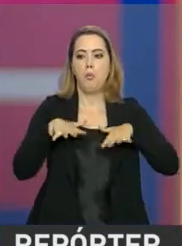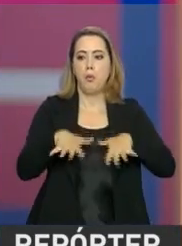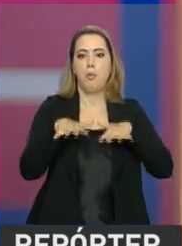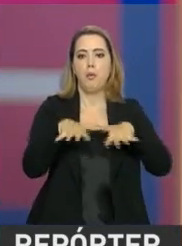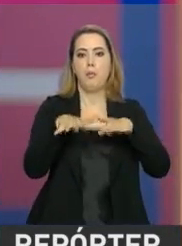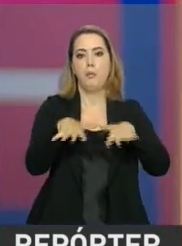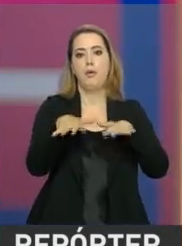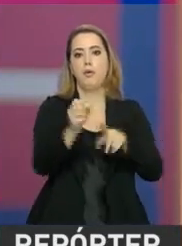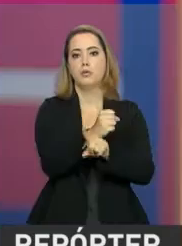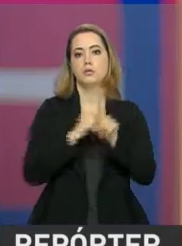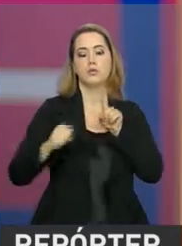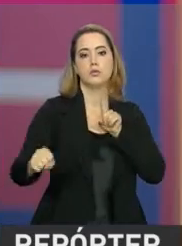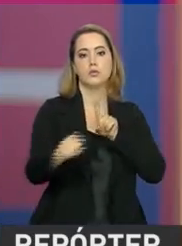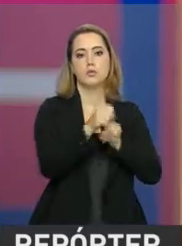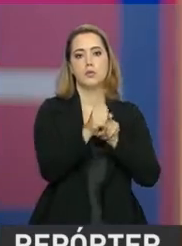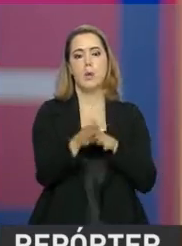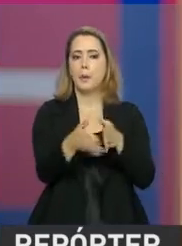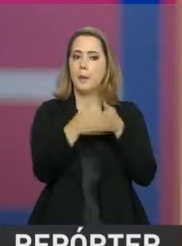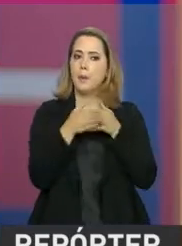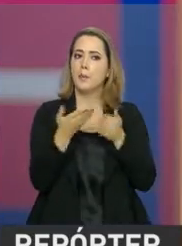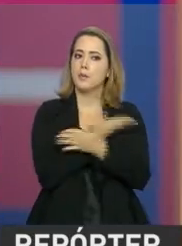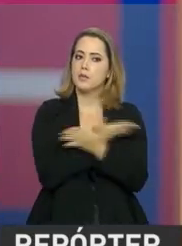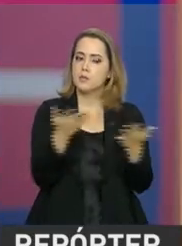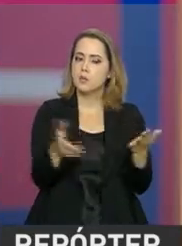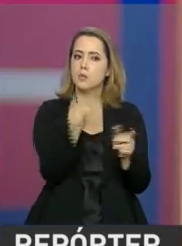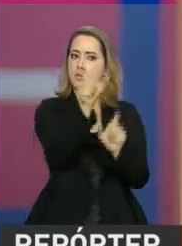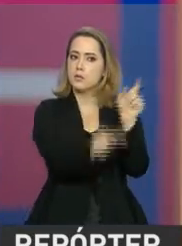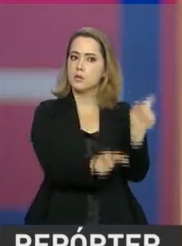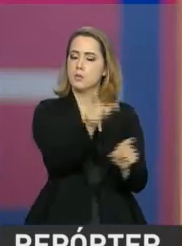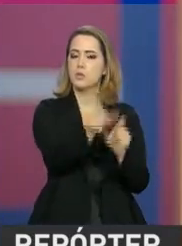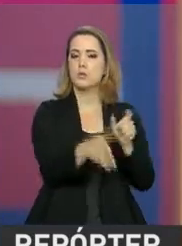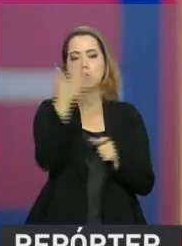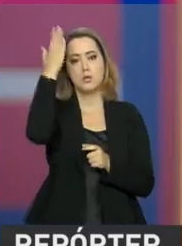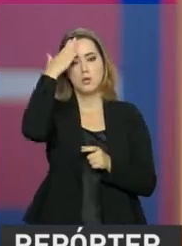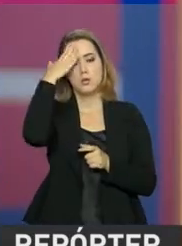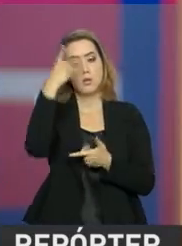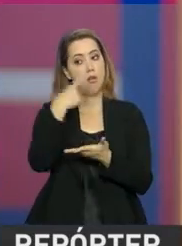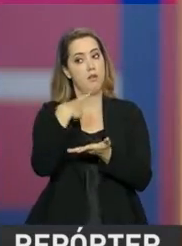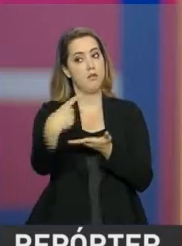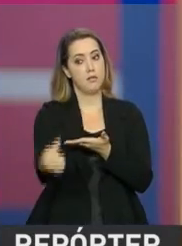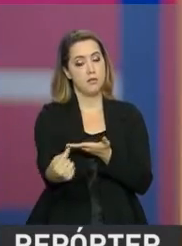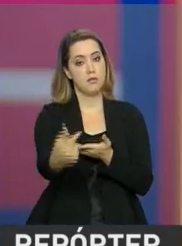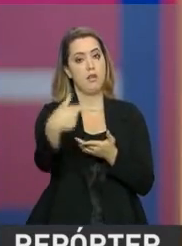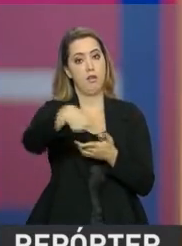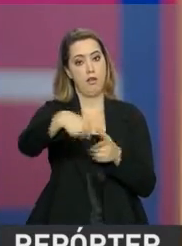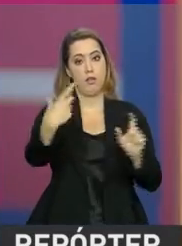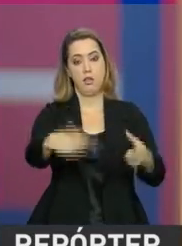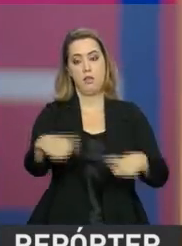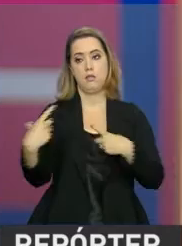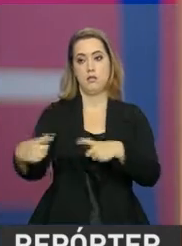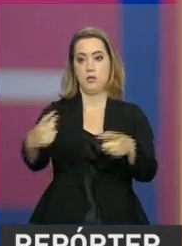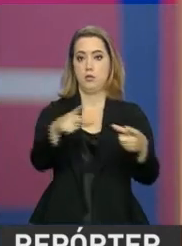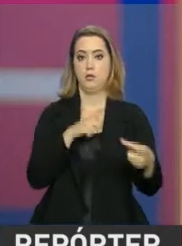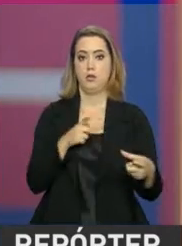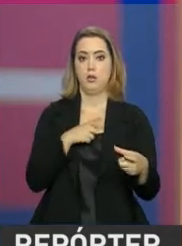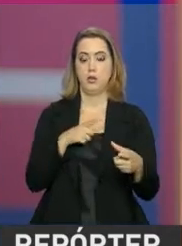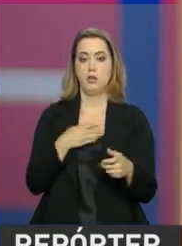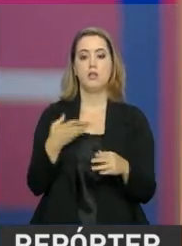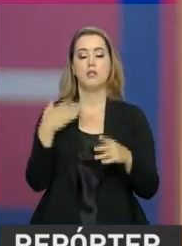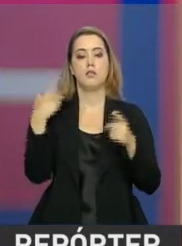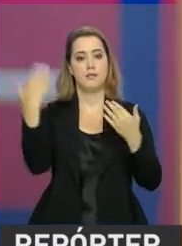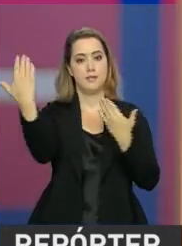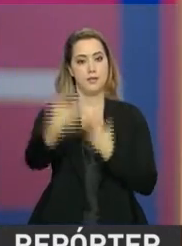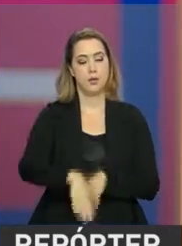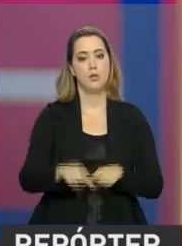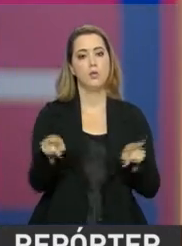sociais e apela ao bom senso para que esses estudantes saiam desses locais para que possam garantir